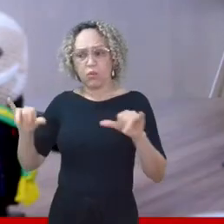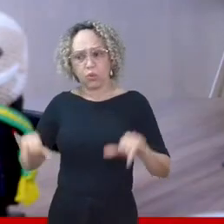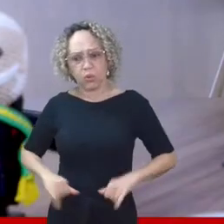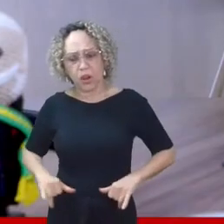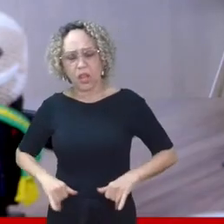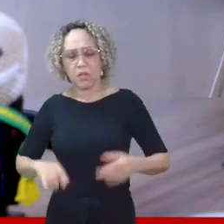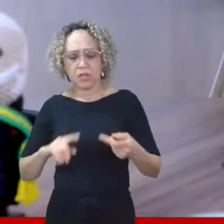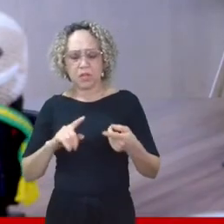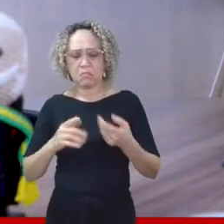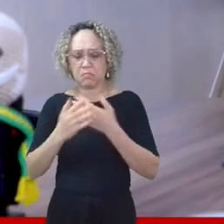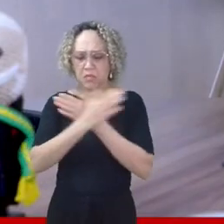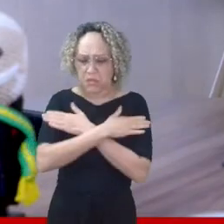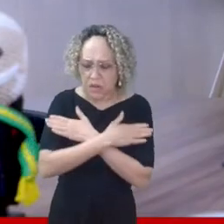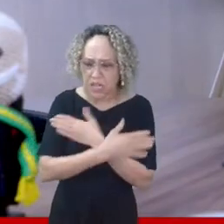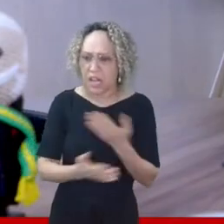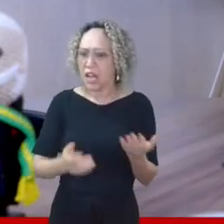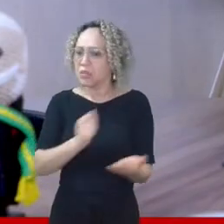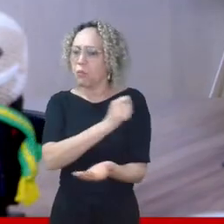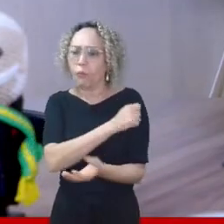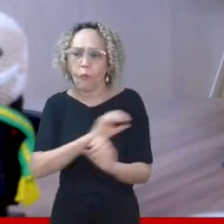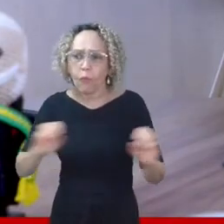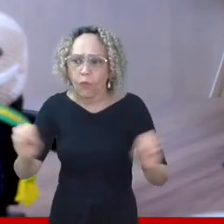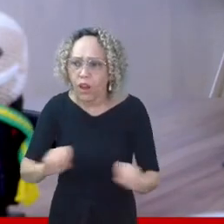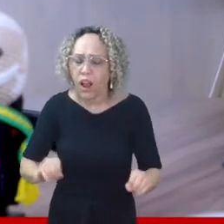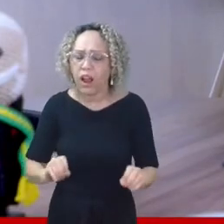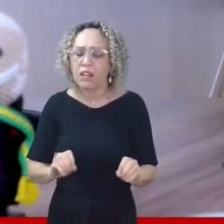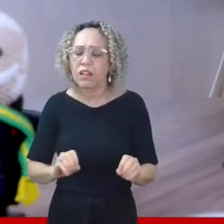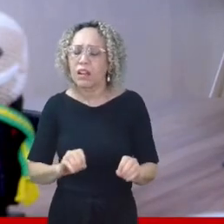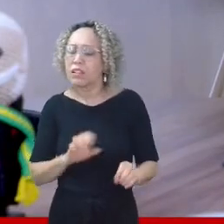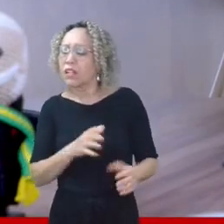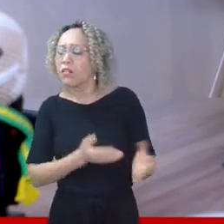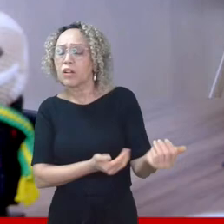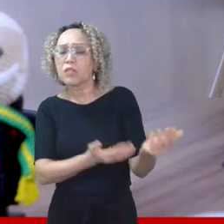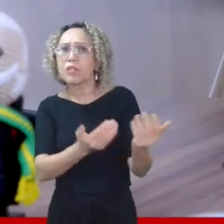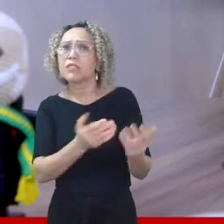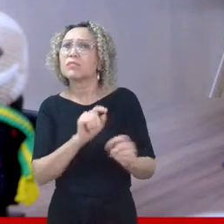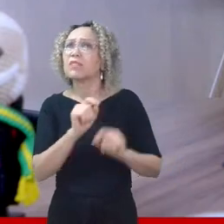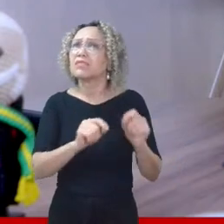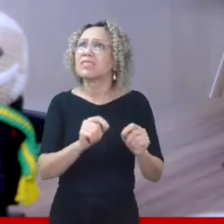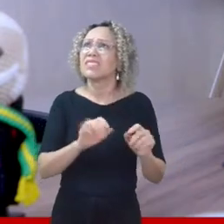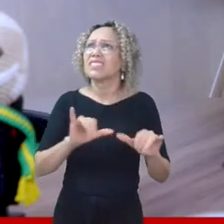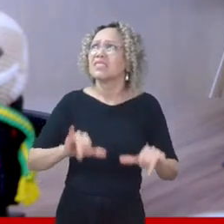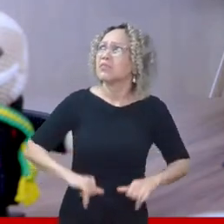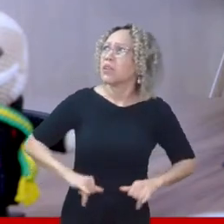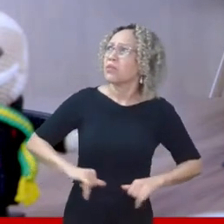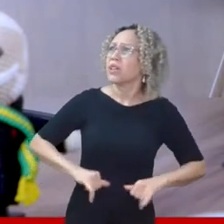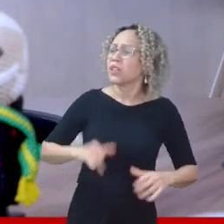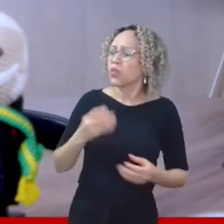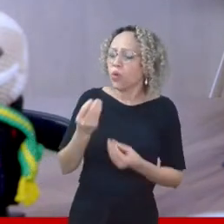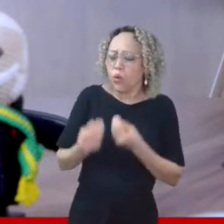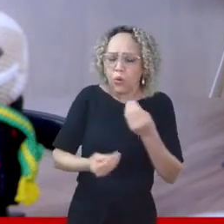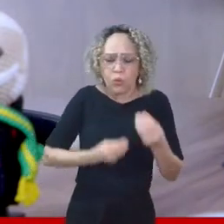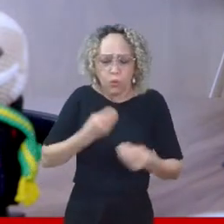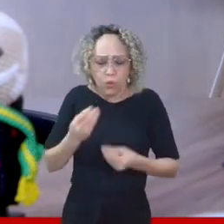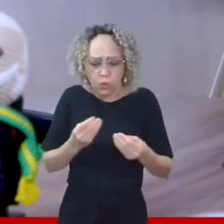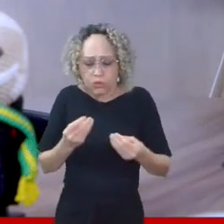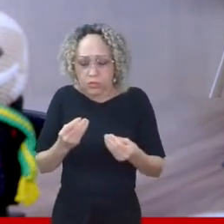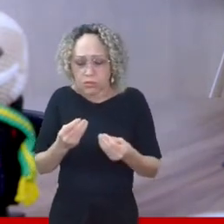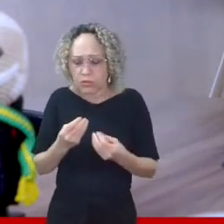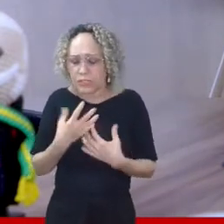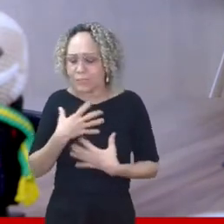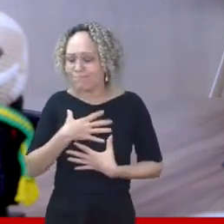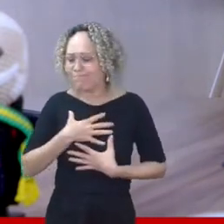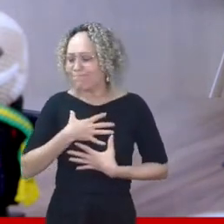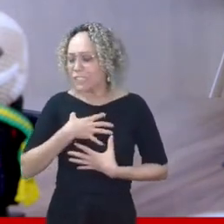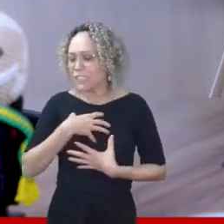é uma juventude que precisava buscar no transcendente, inclusive, uma forma de que o sofrimento dela fosse mais sofrível, sabe? Então